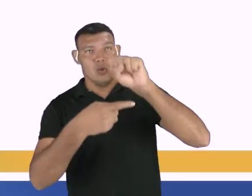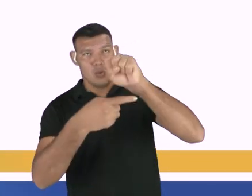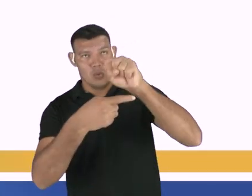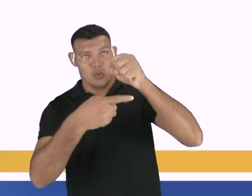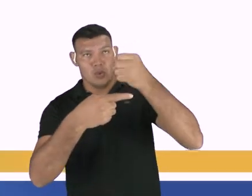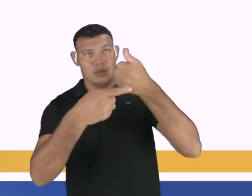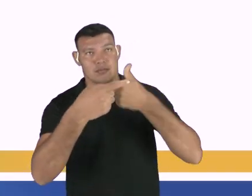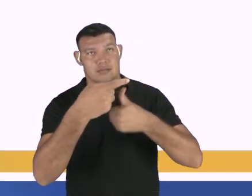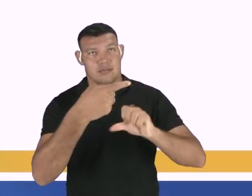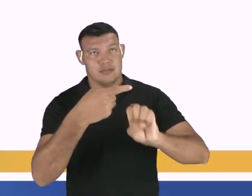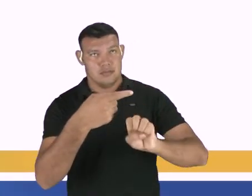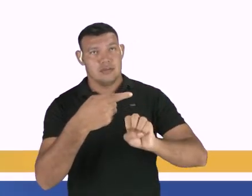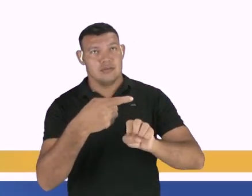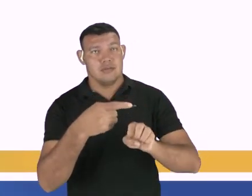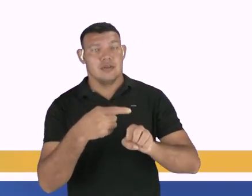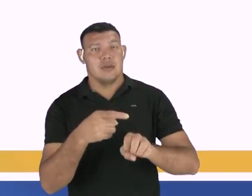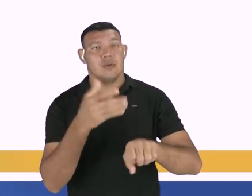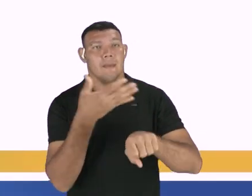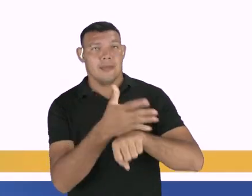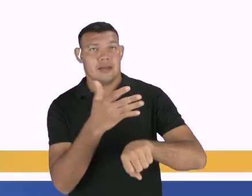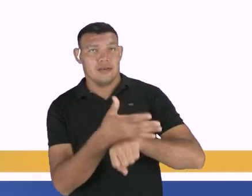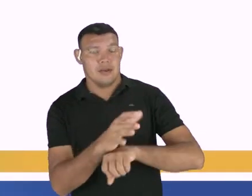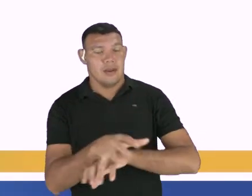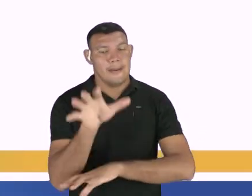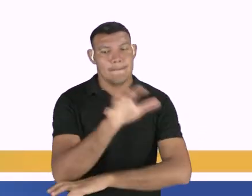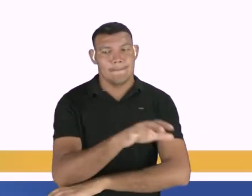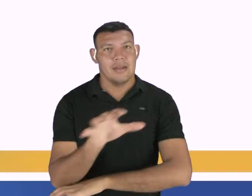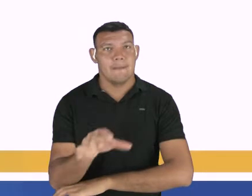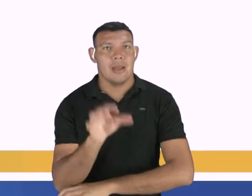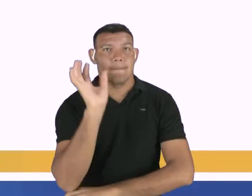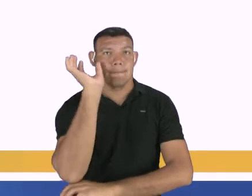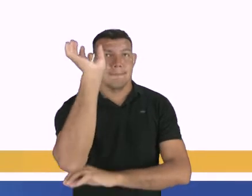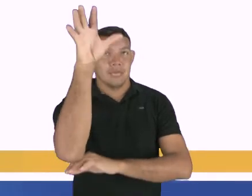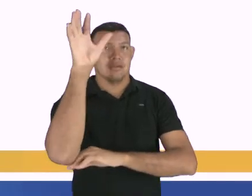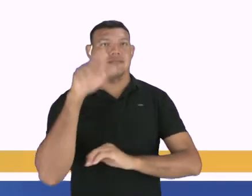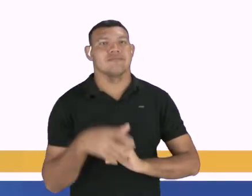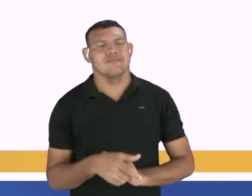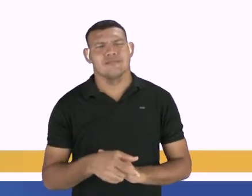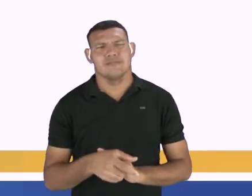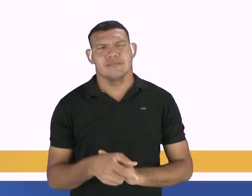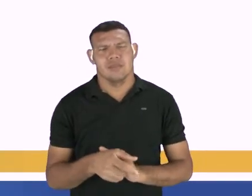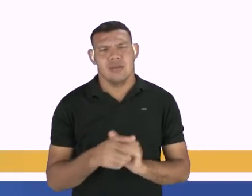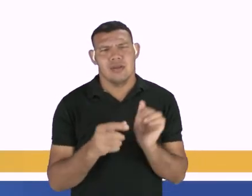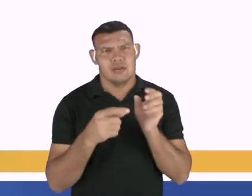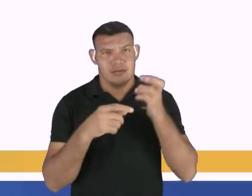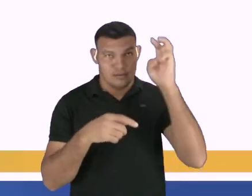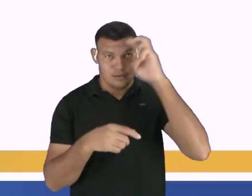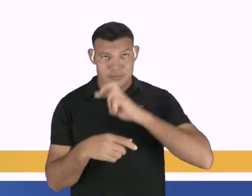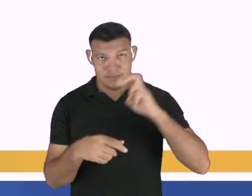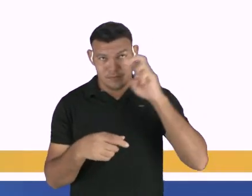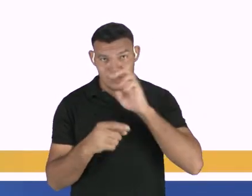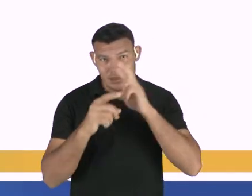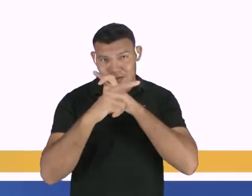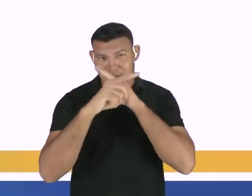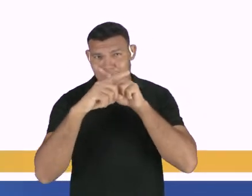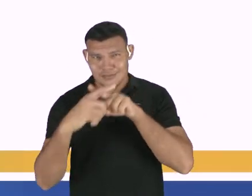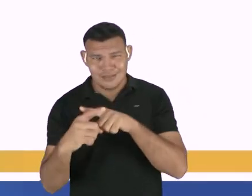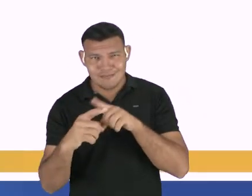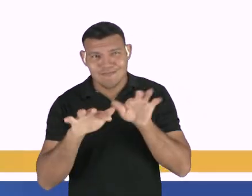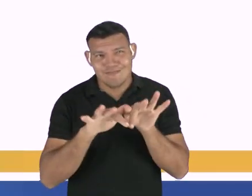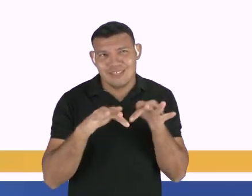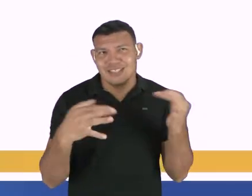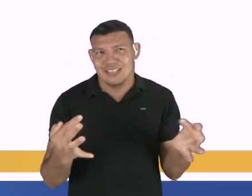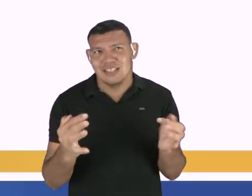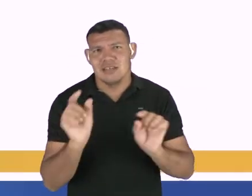turma jogaram basquete. Se vocês observarem, a multiplicação é bem simples, bem tranquila. Por quê? Porque eu